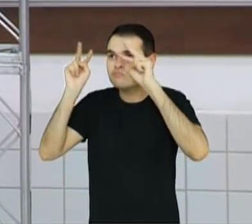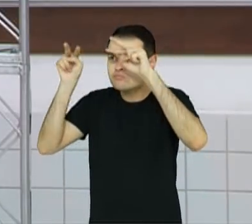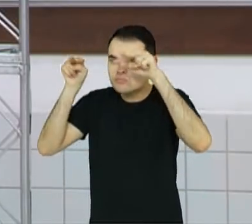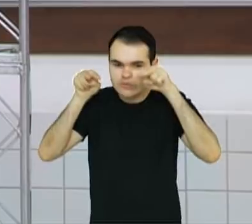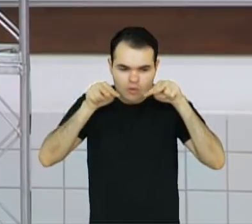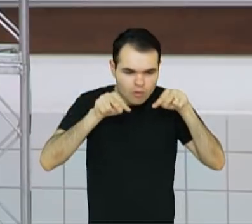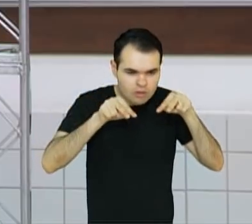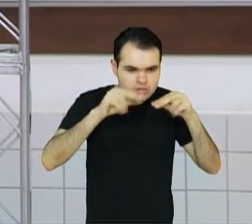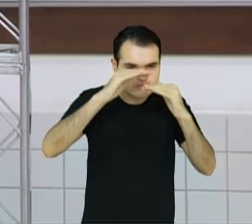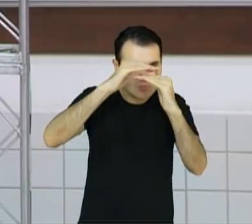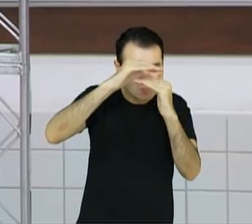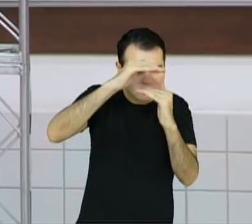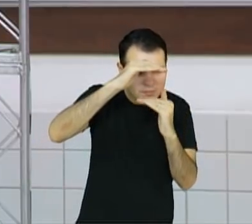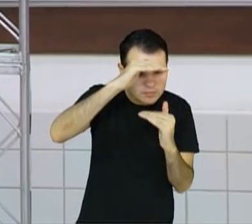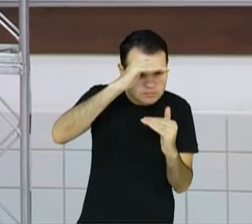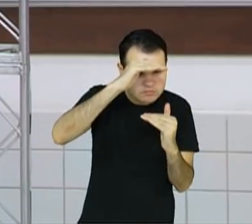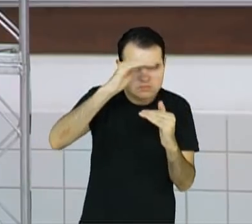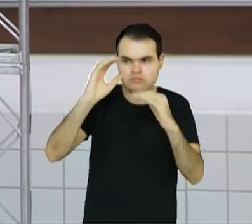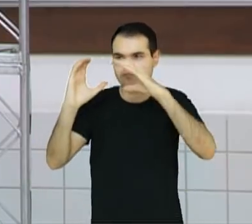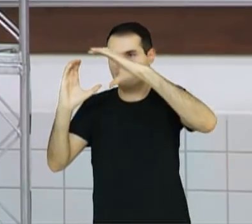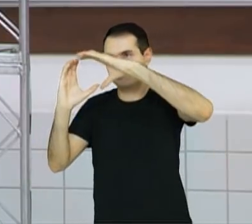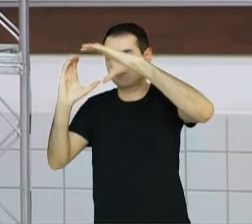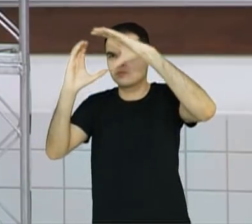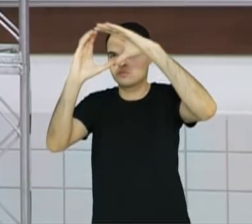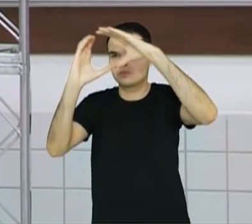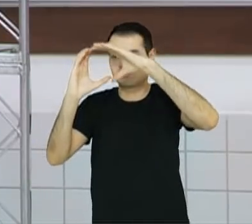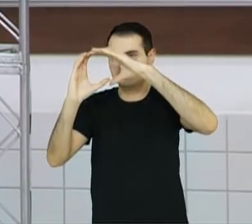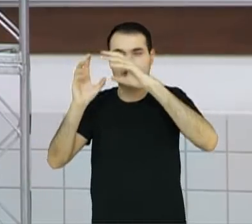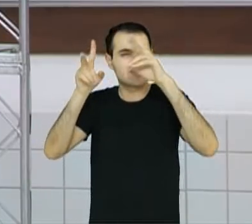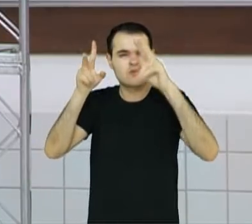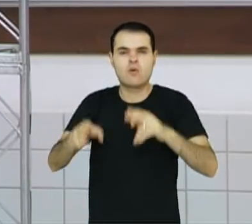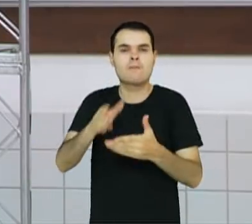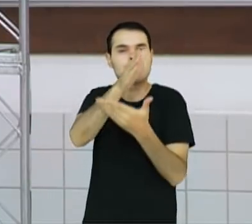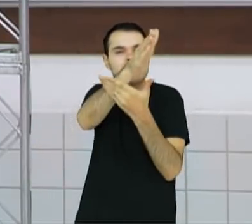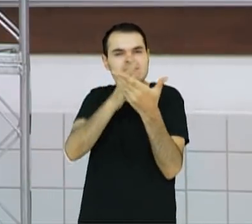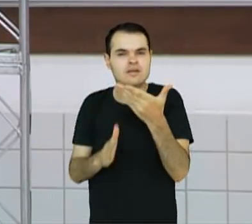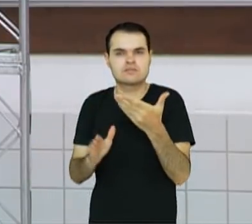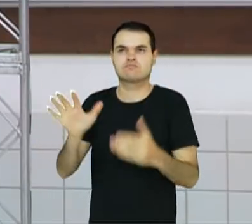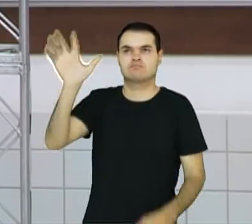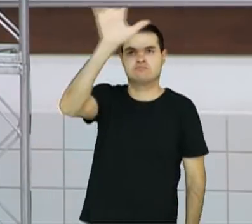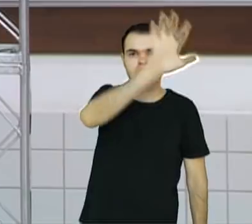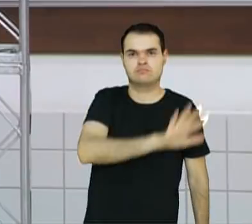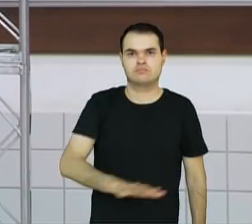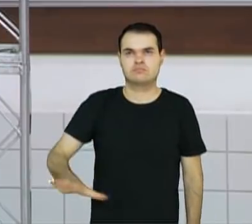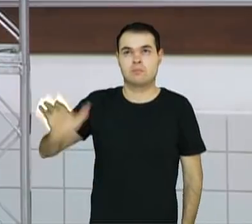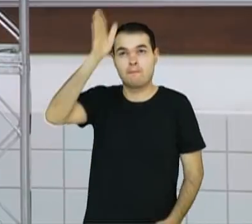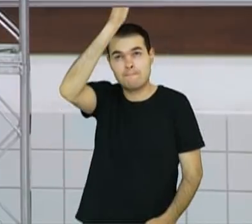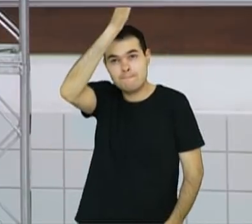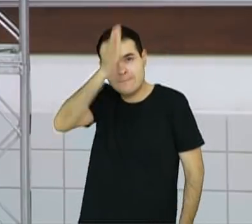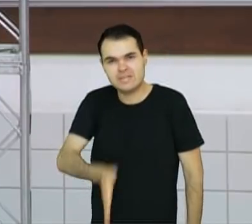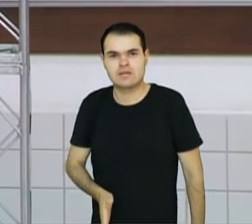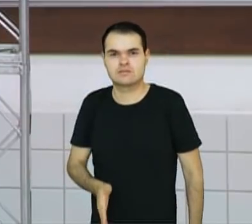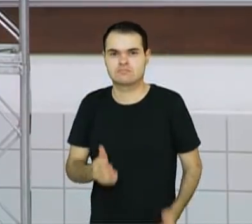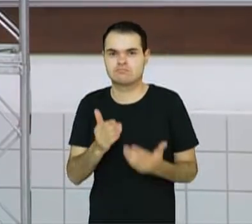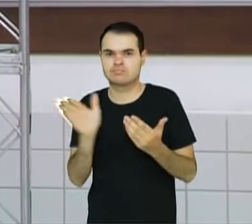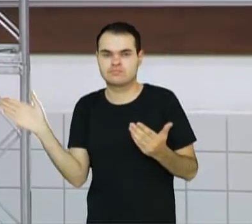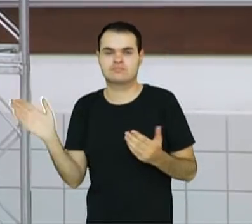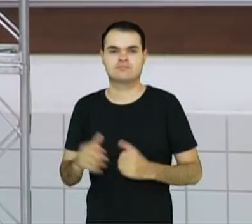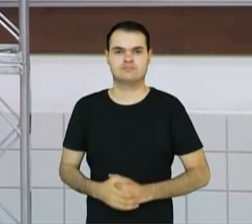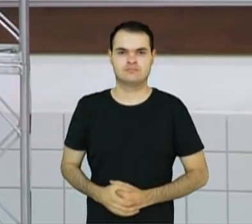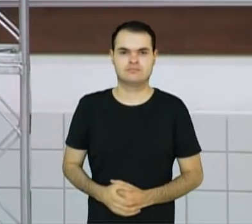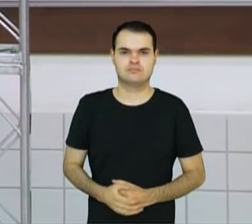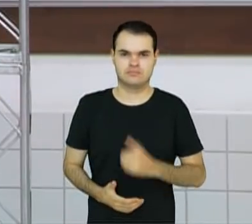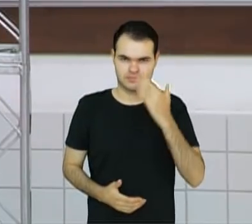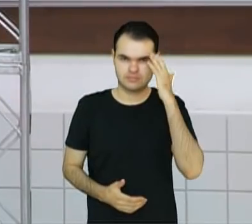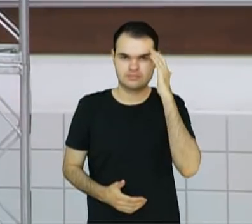área branca é exatamente metade da área total. Pode ver, ó, eu tirei toda a área branca e eu fiquei com